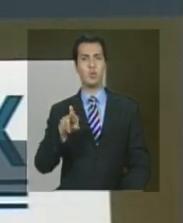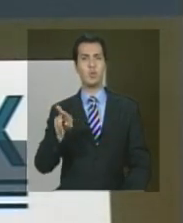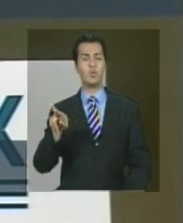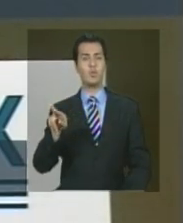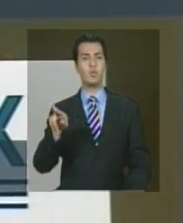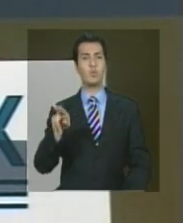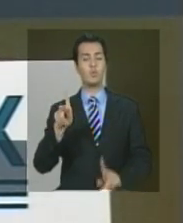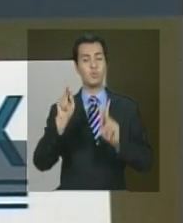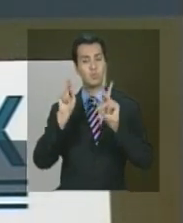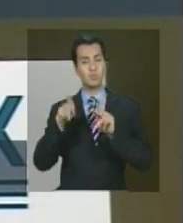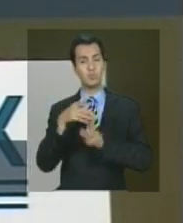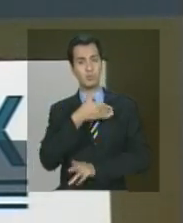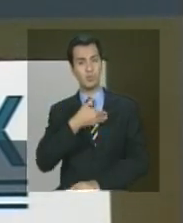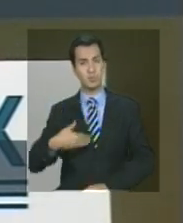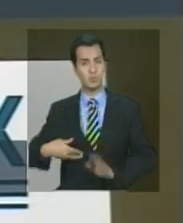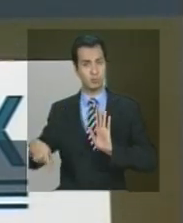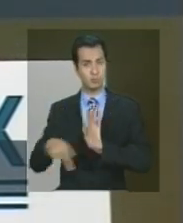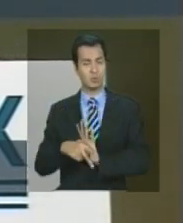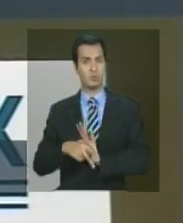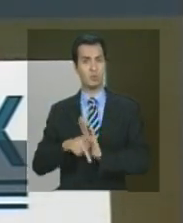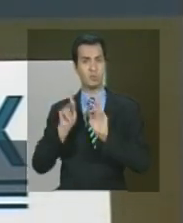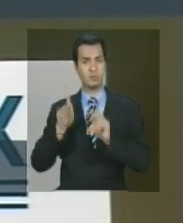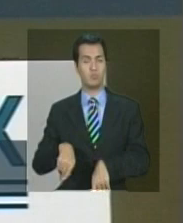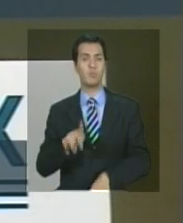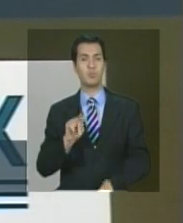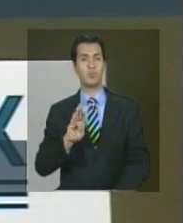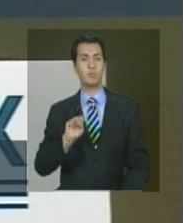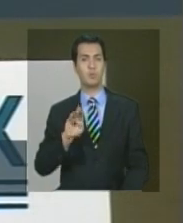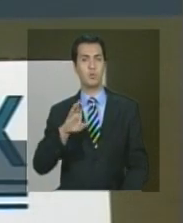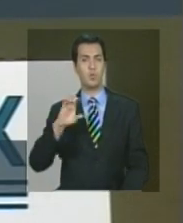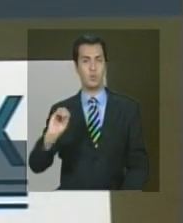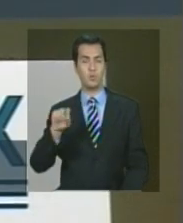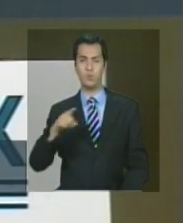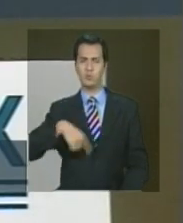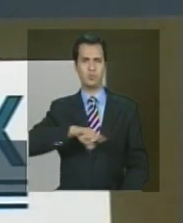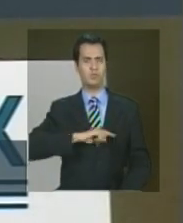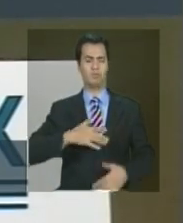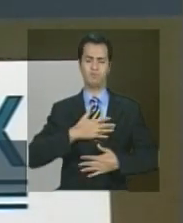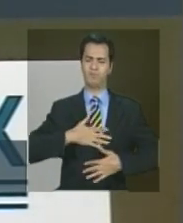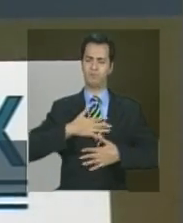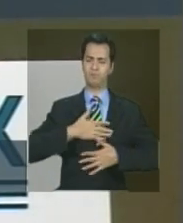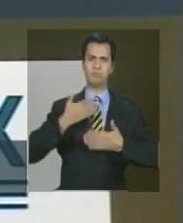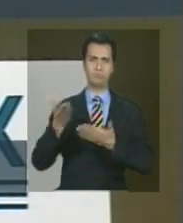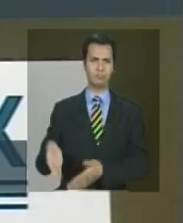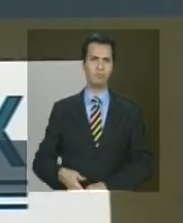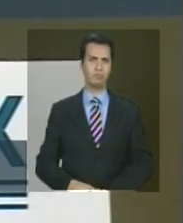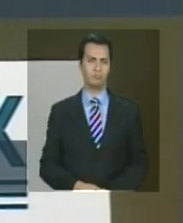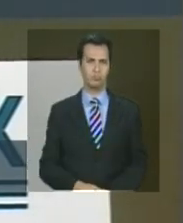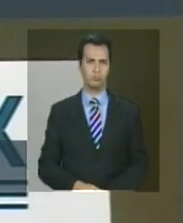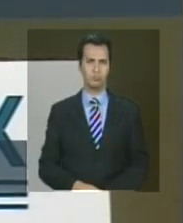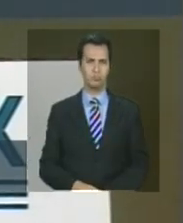público, da melhor qualidade, um homem que nos orgulha, como muitos.